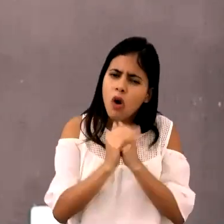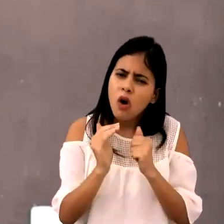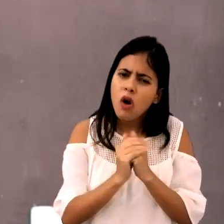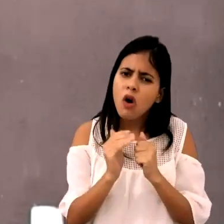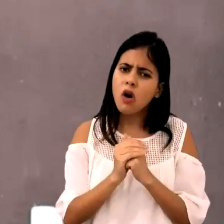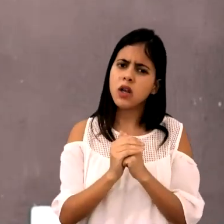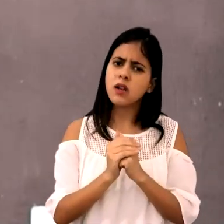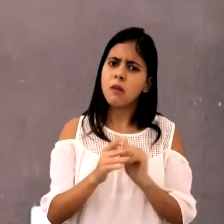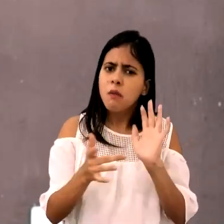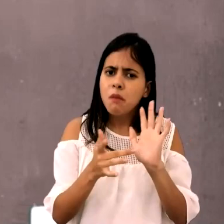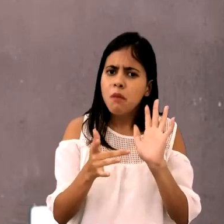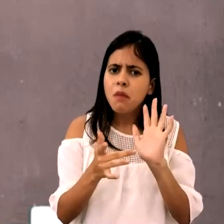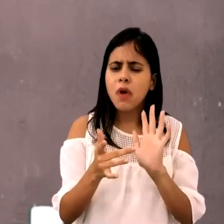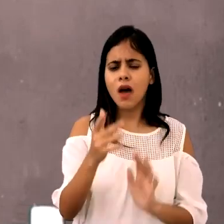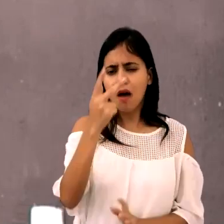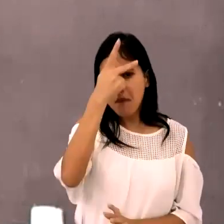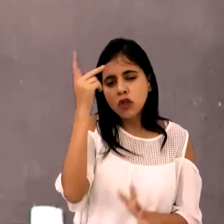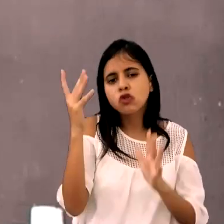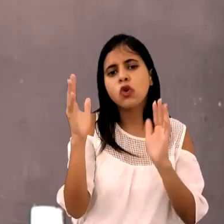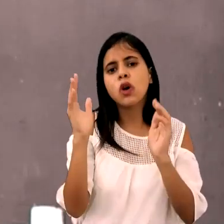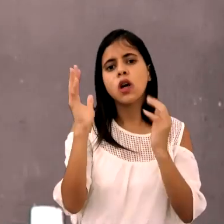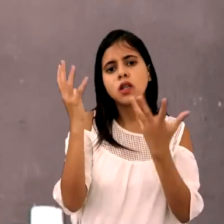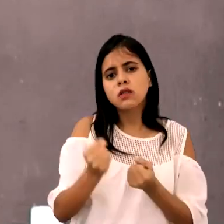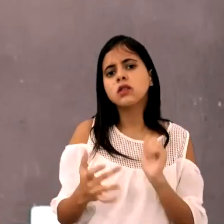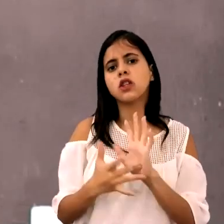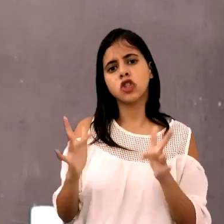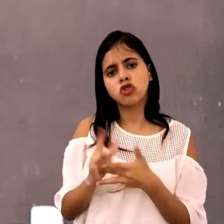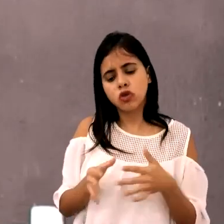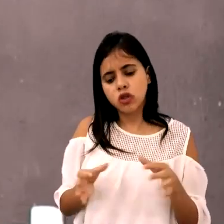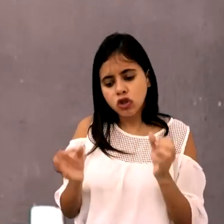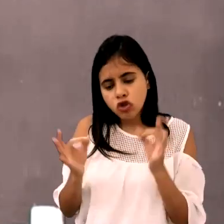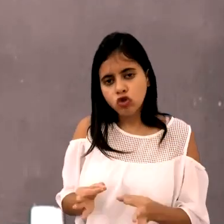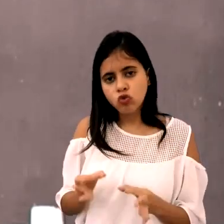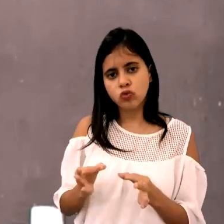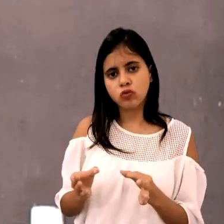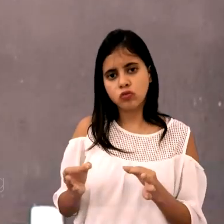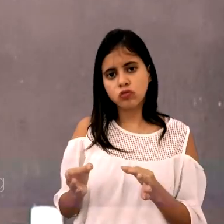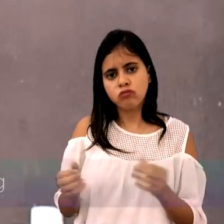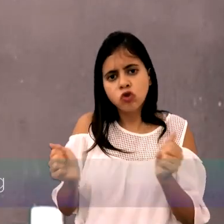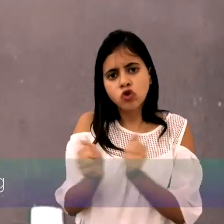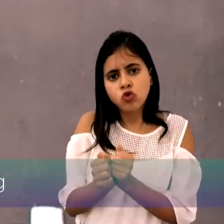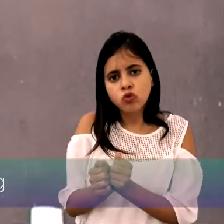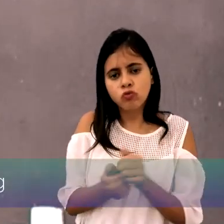Ore para que passe a conhecer, para que vocês possam caminhar juntos.